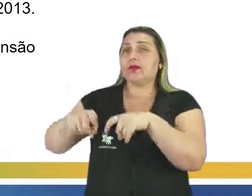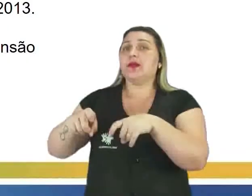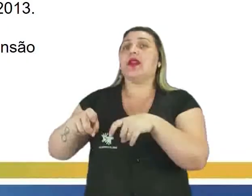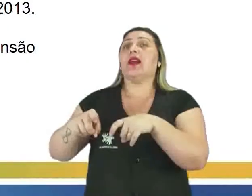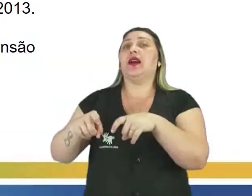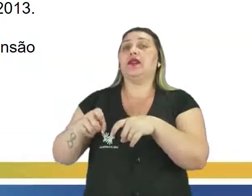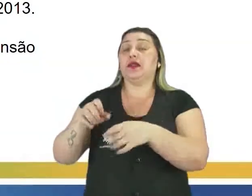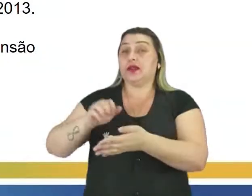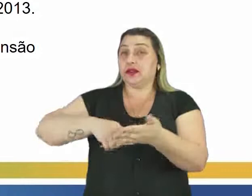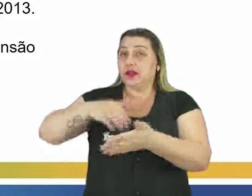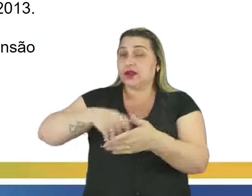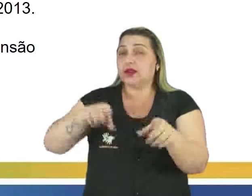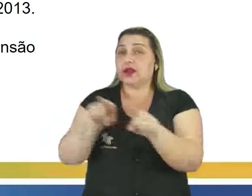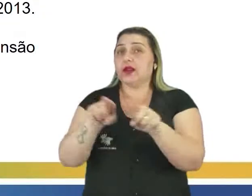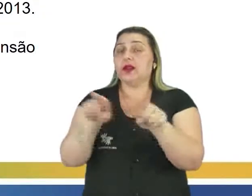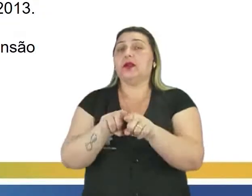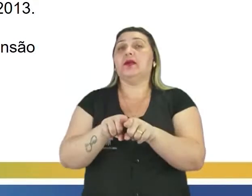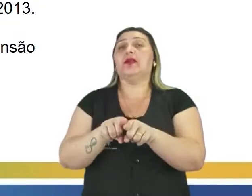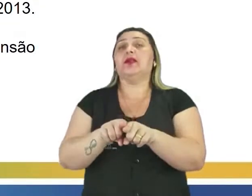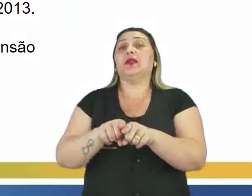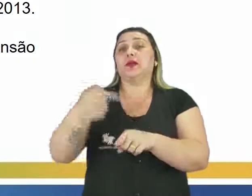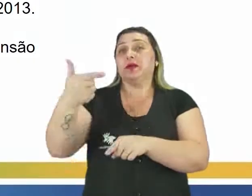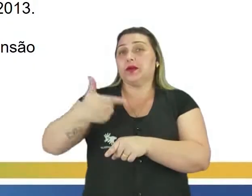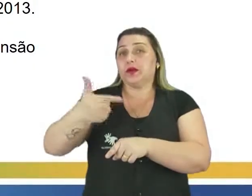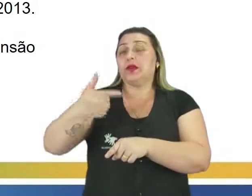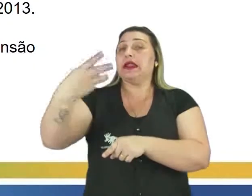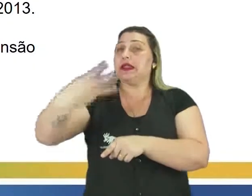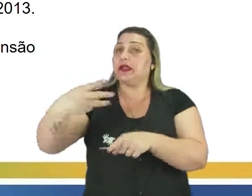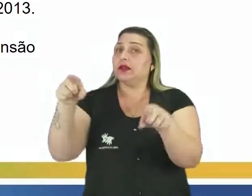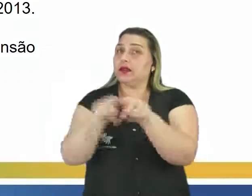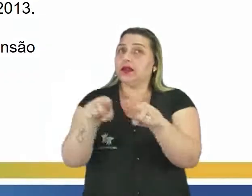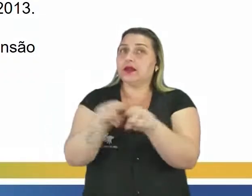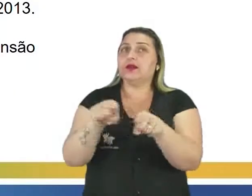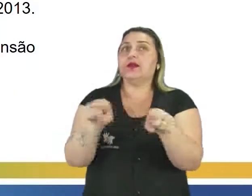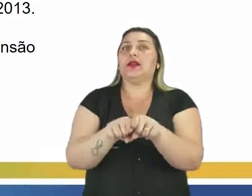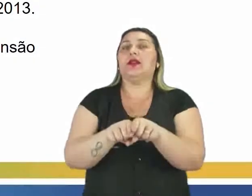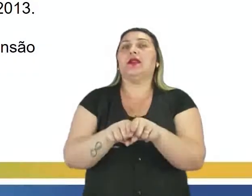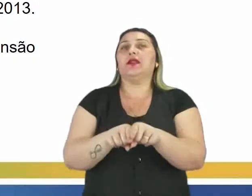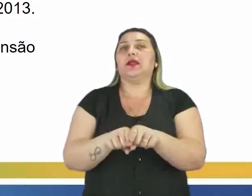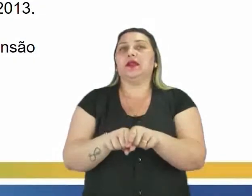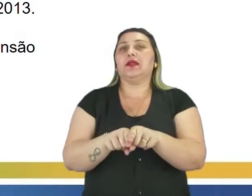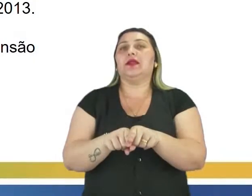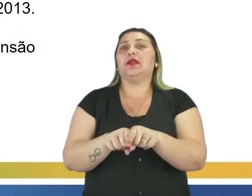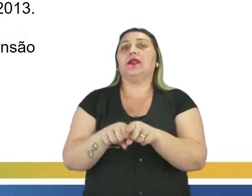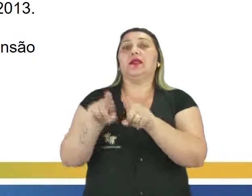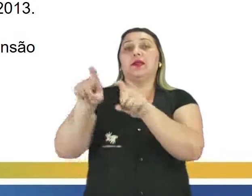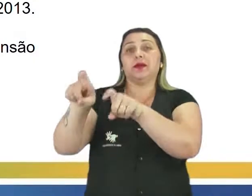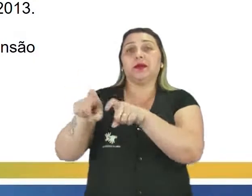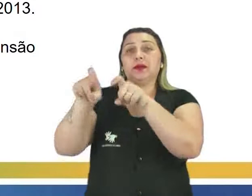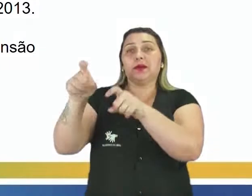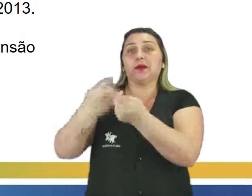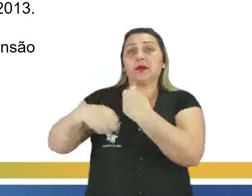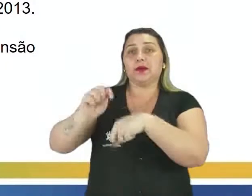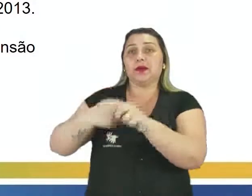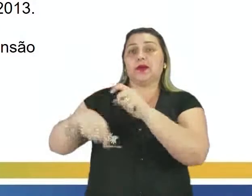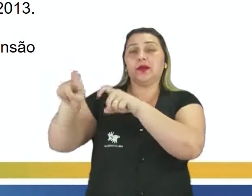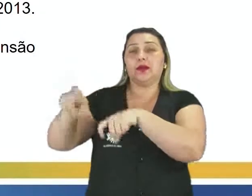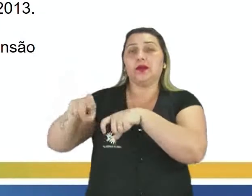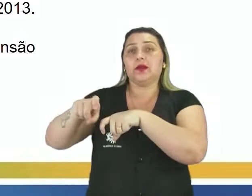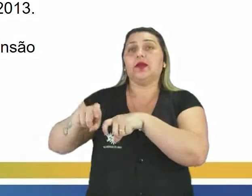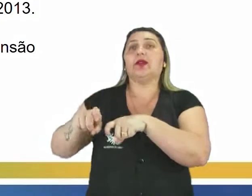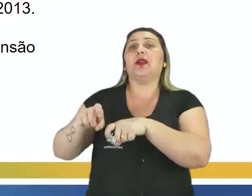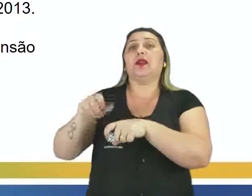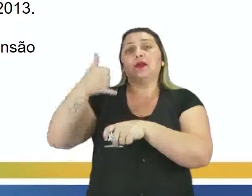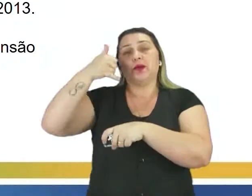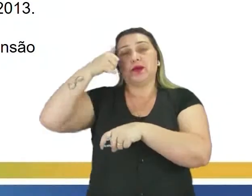das atividades se encaixam nos setores secundário e terciário, como é o caso das agroindústrias, das fazendas modernas de